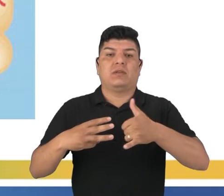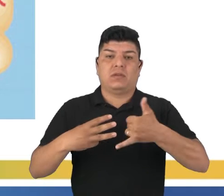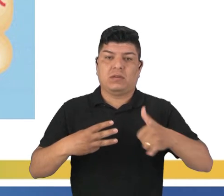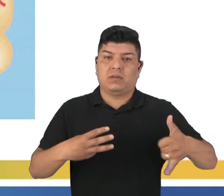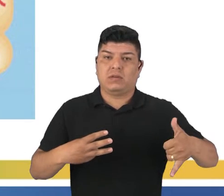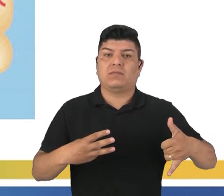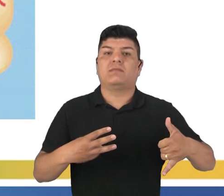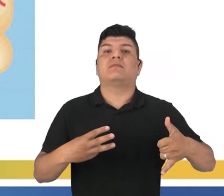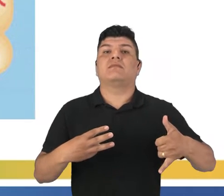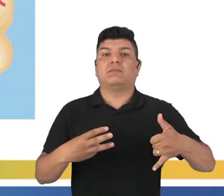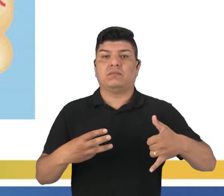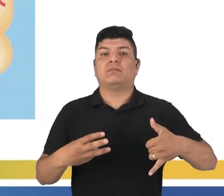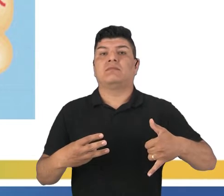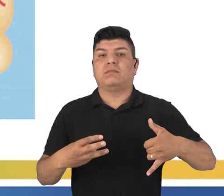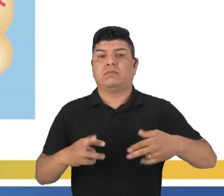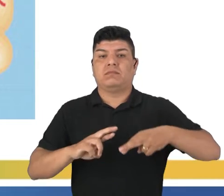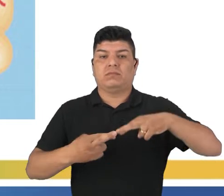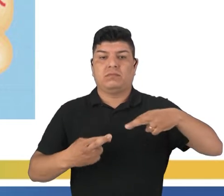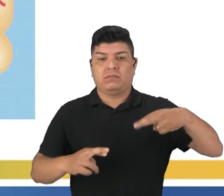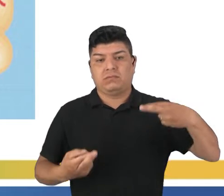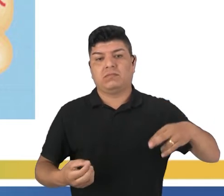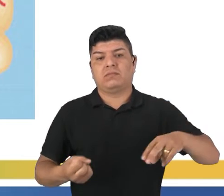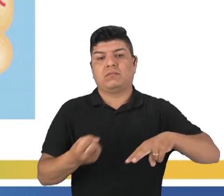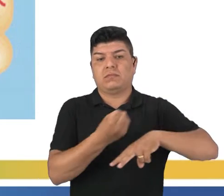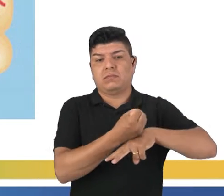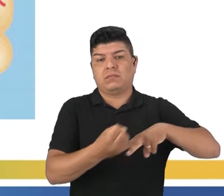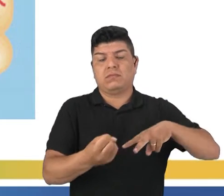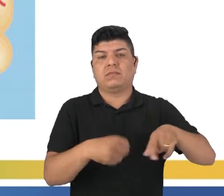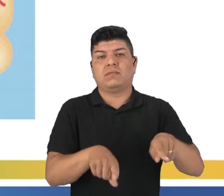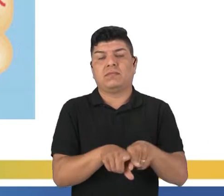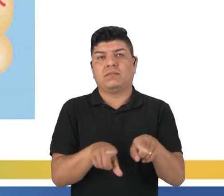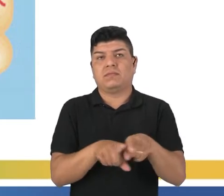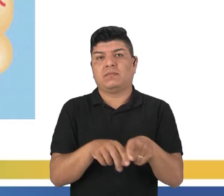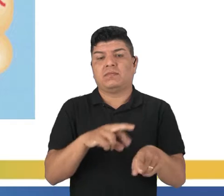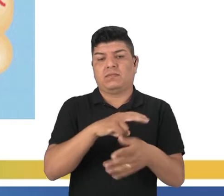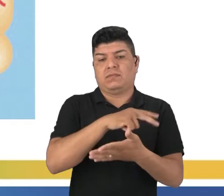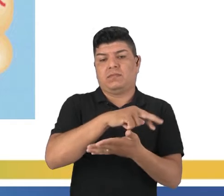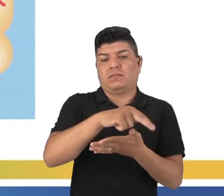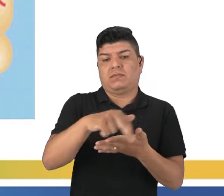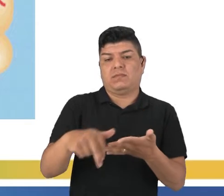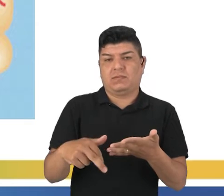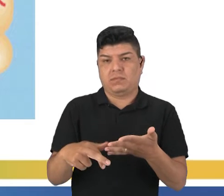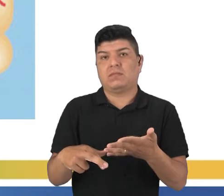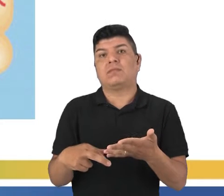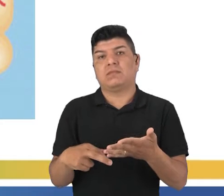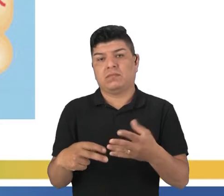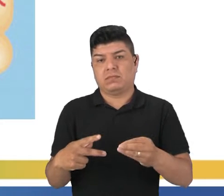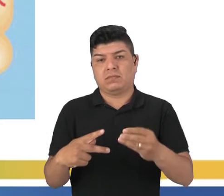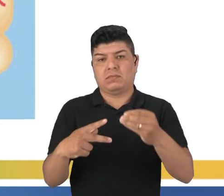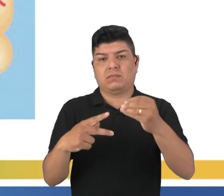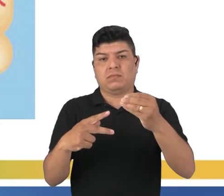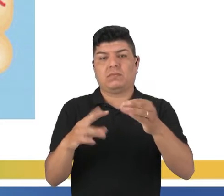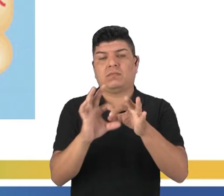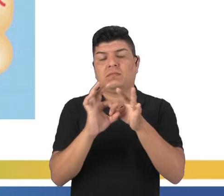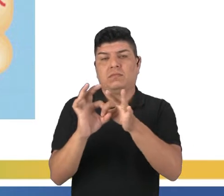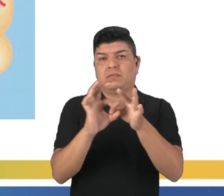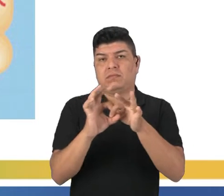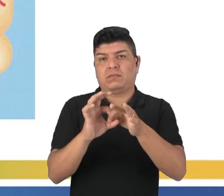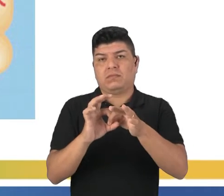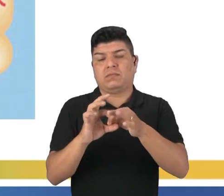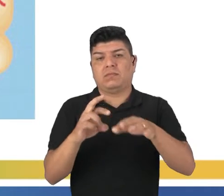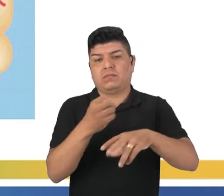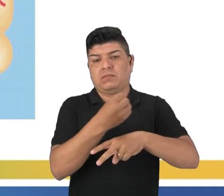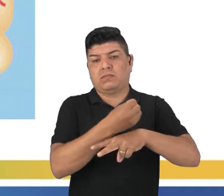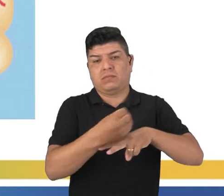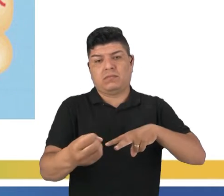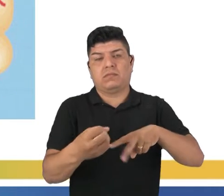RNA ribossômico. E, além disso, várias proteínas associadas a esse RNA ribossômico. Estima-se que